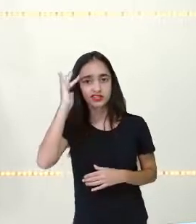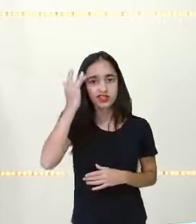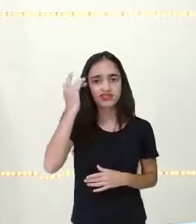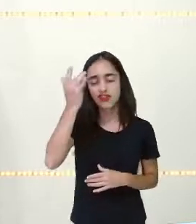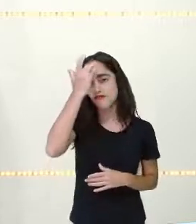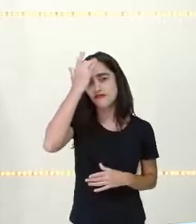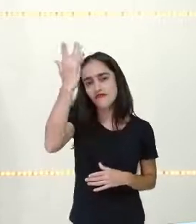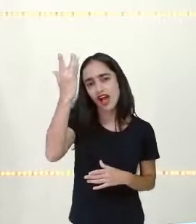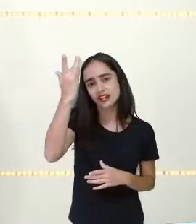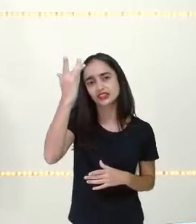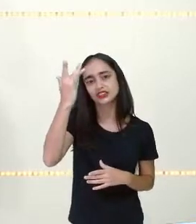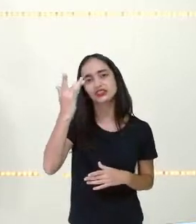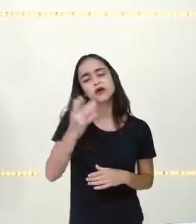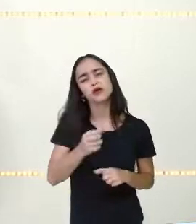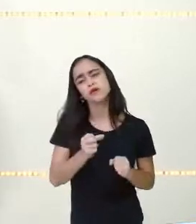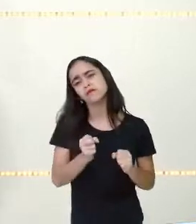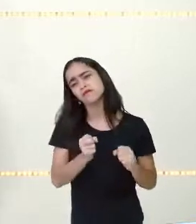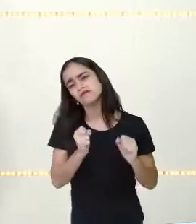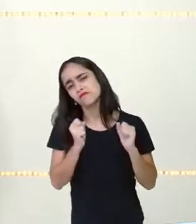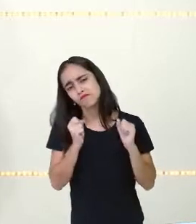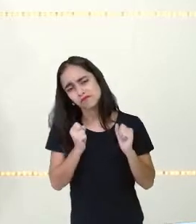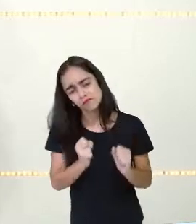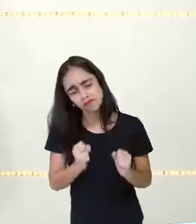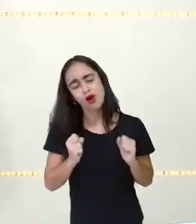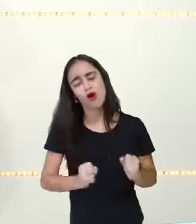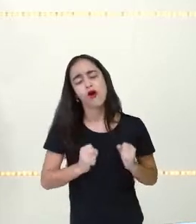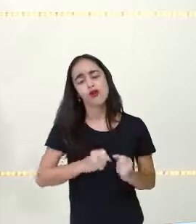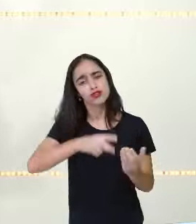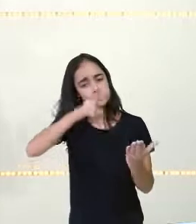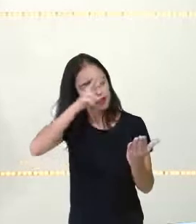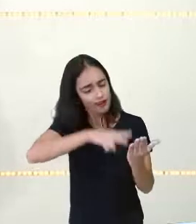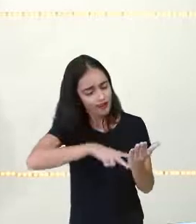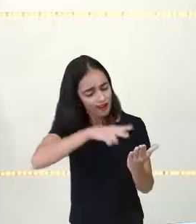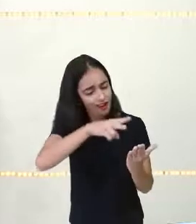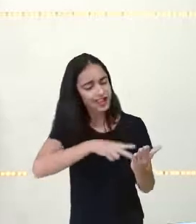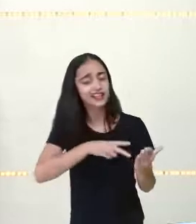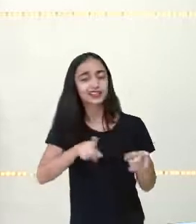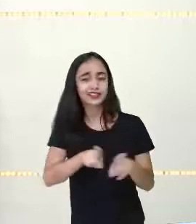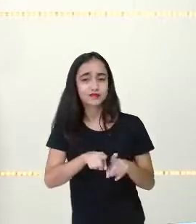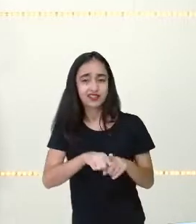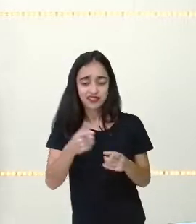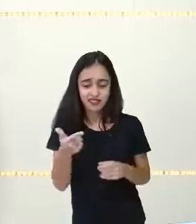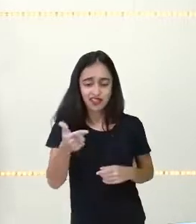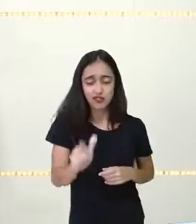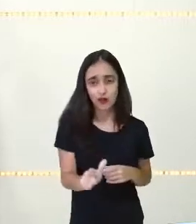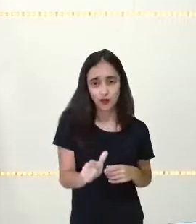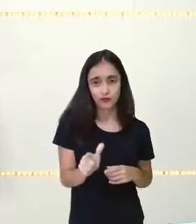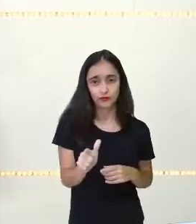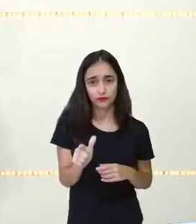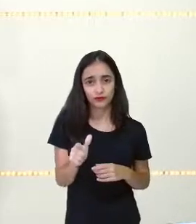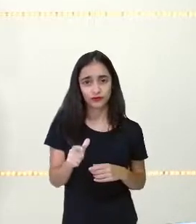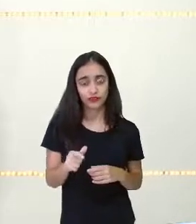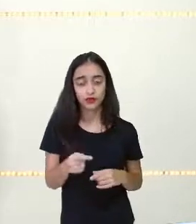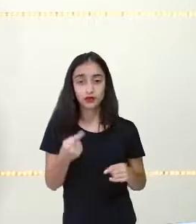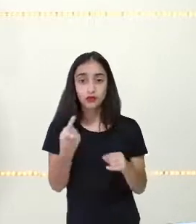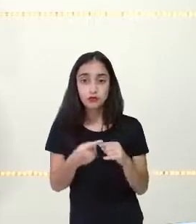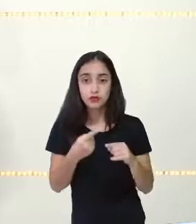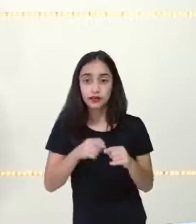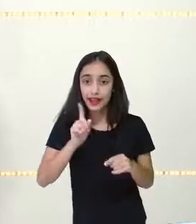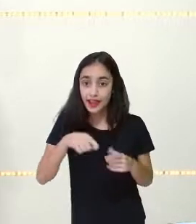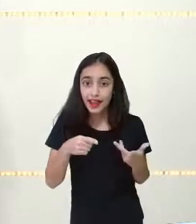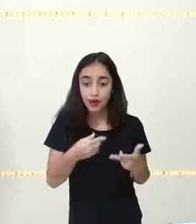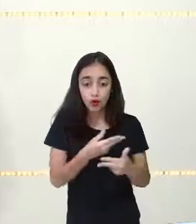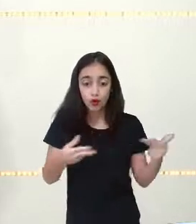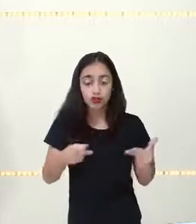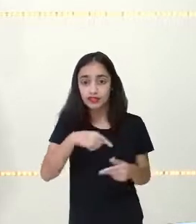calma de uma vez e você vai ver que não tem nada ali que você não saiba até porque são conteúdos